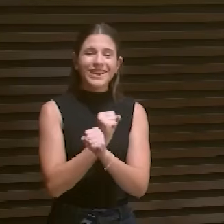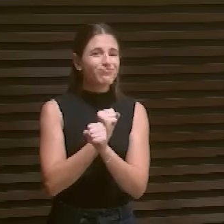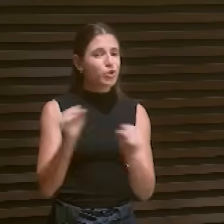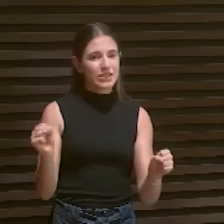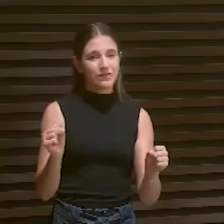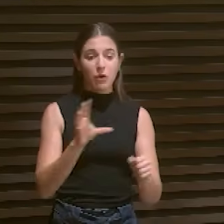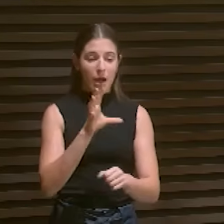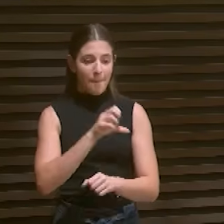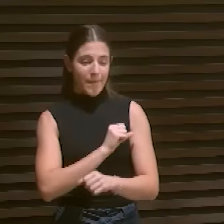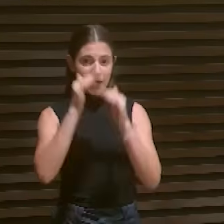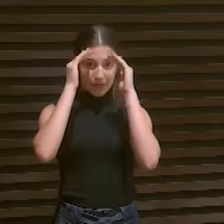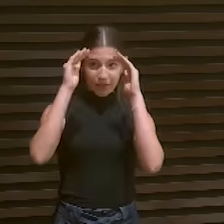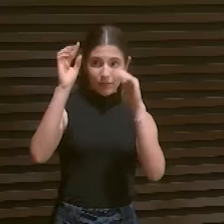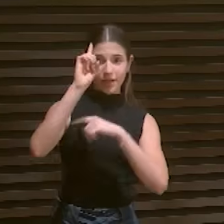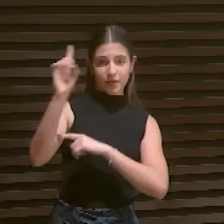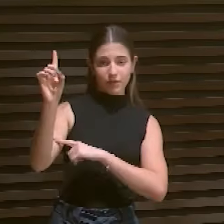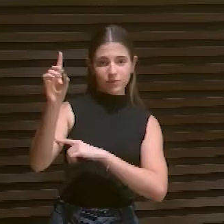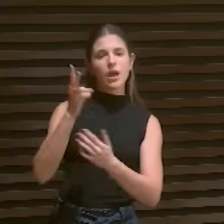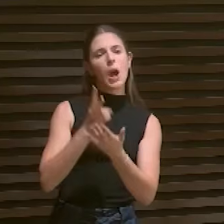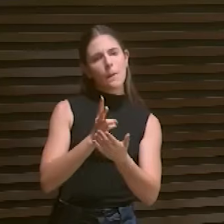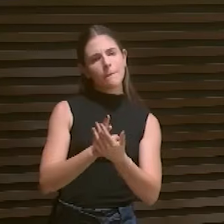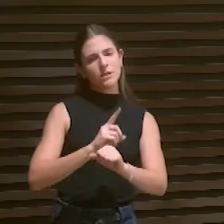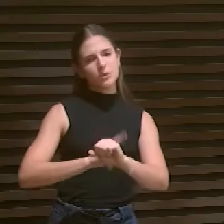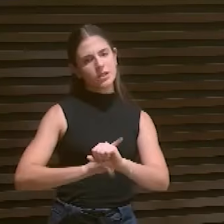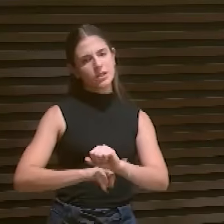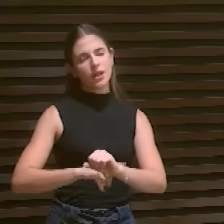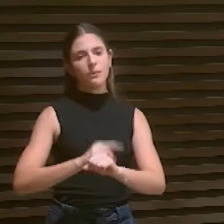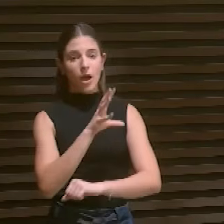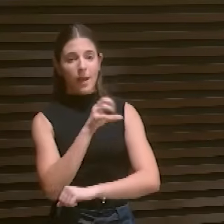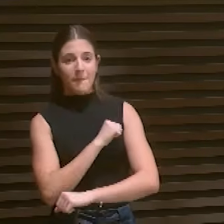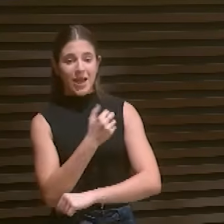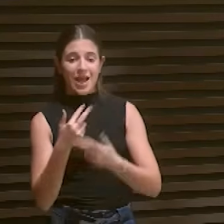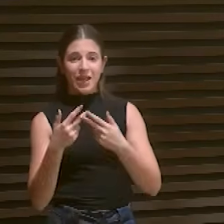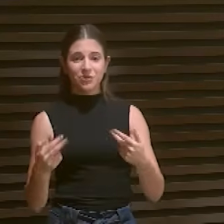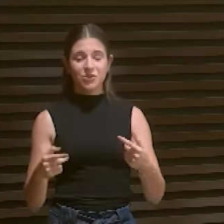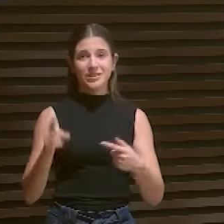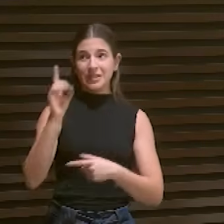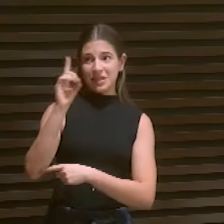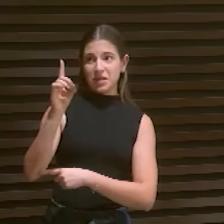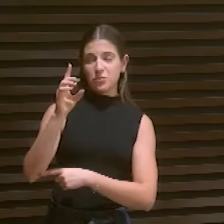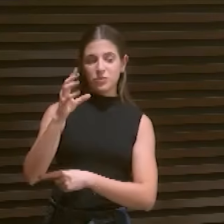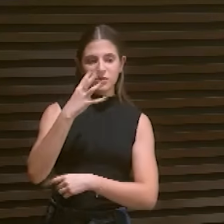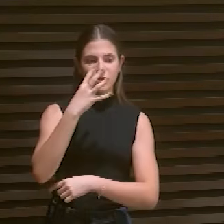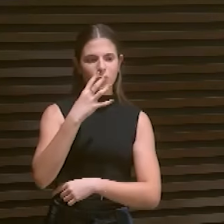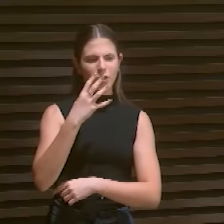a Deus e, ao mesmo tempo, amar aquilo que Ele odeia e que se opõe a Ele.